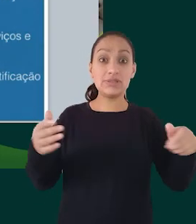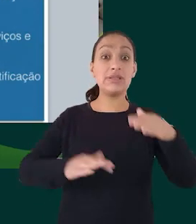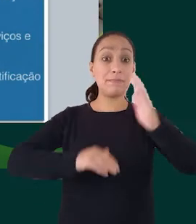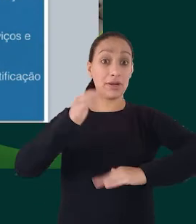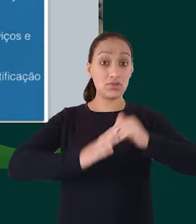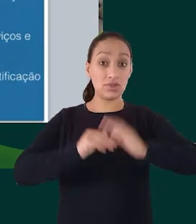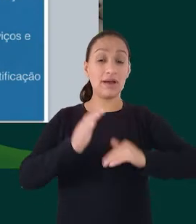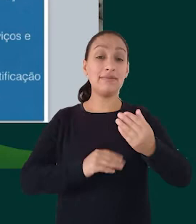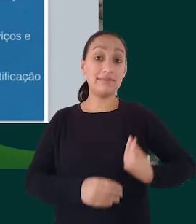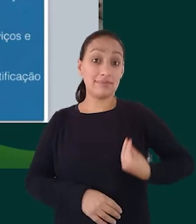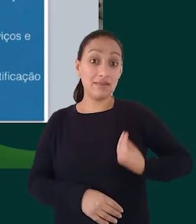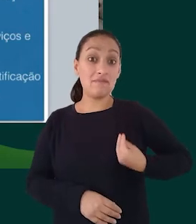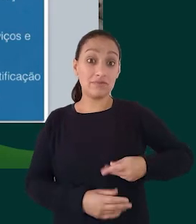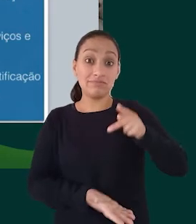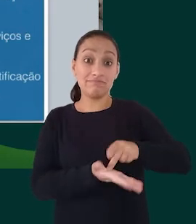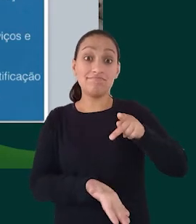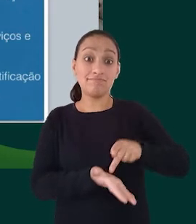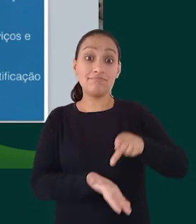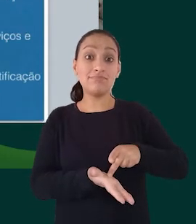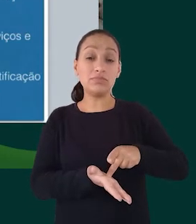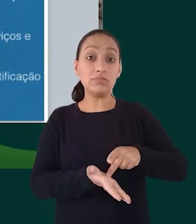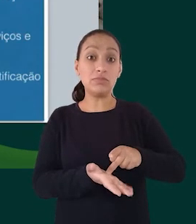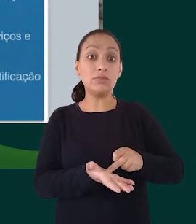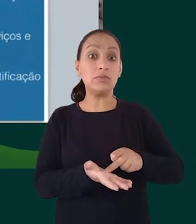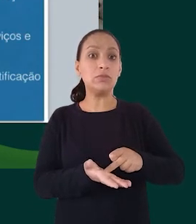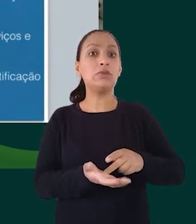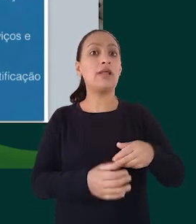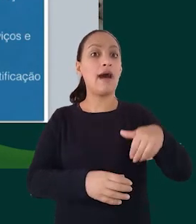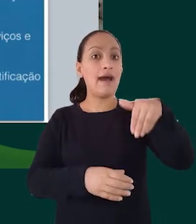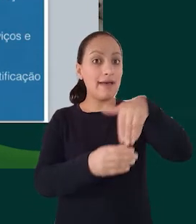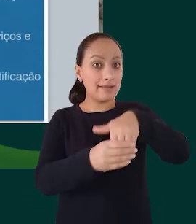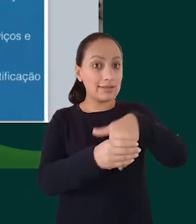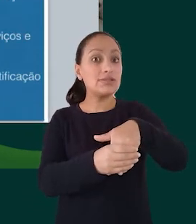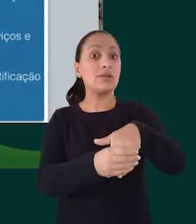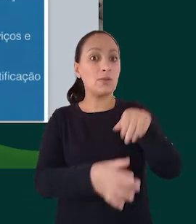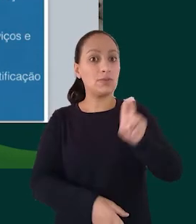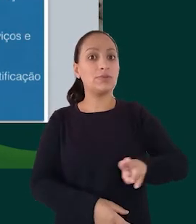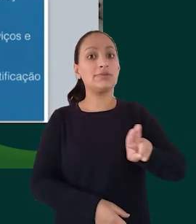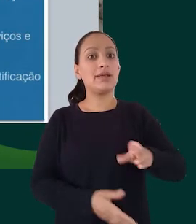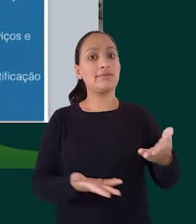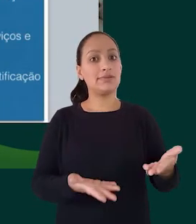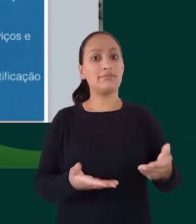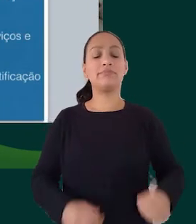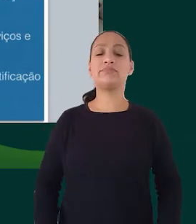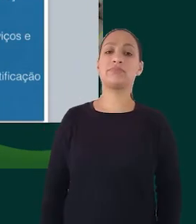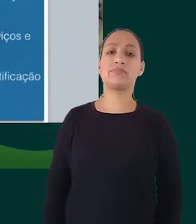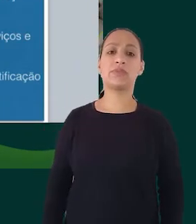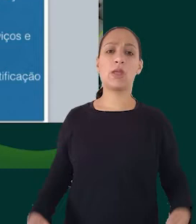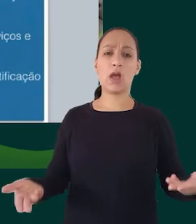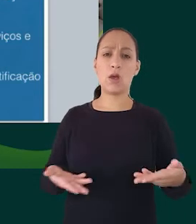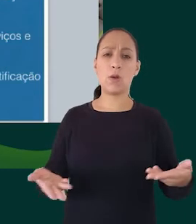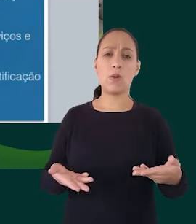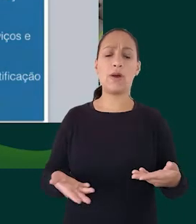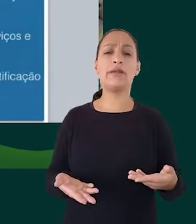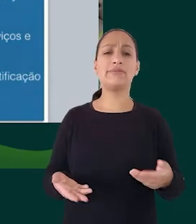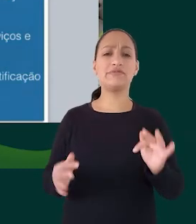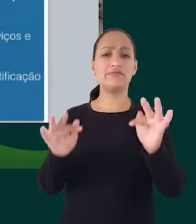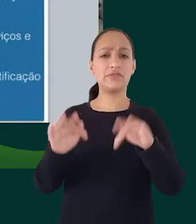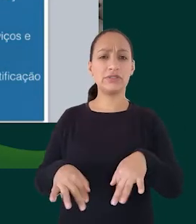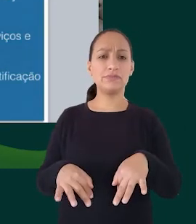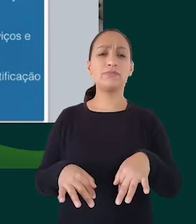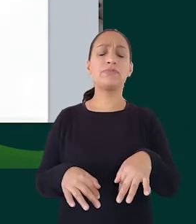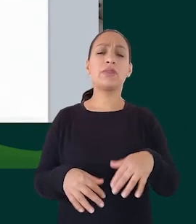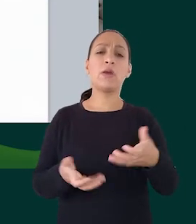eleições, certo? E aqui, por fim, eu quero dar um exemplo de redes de